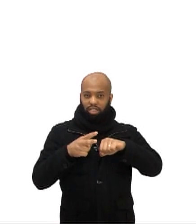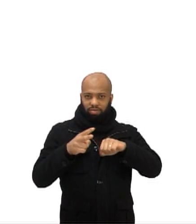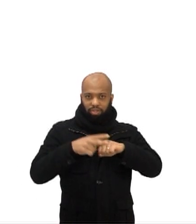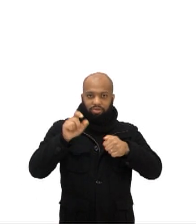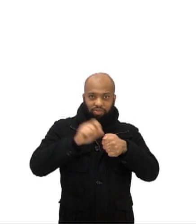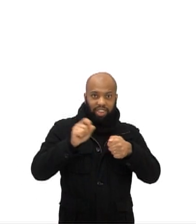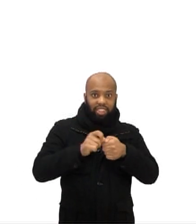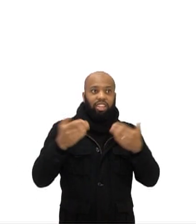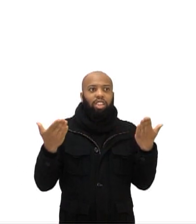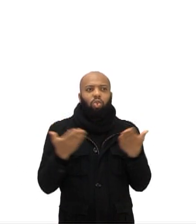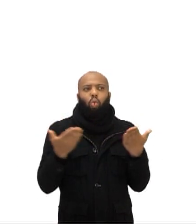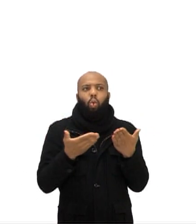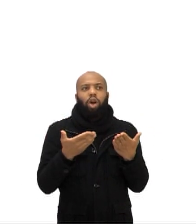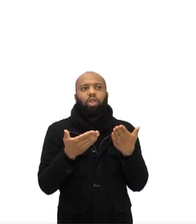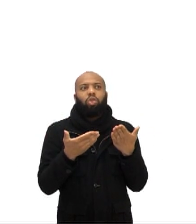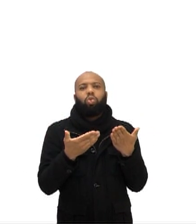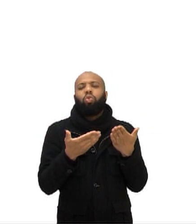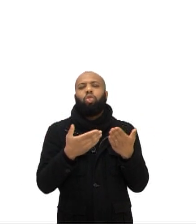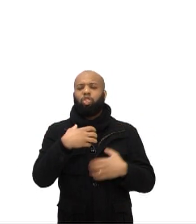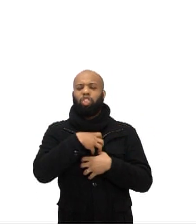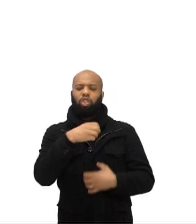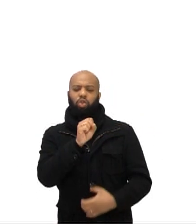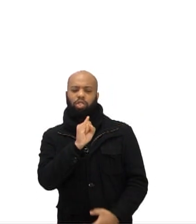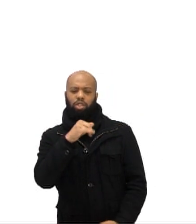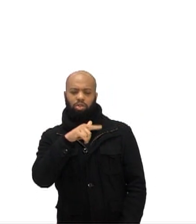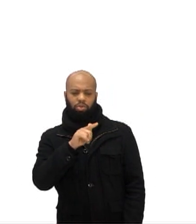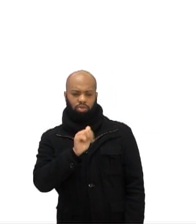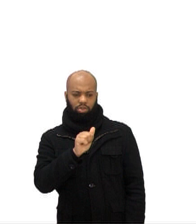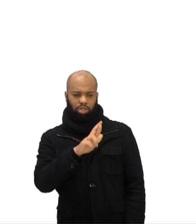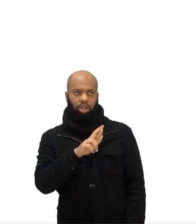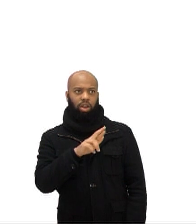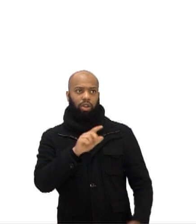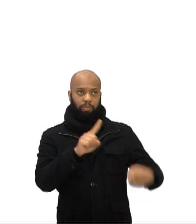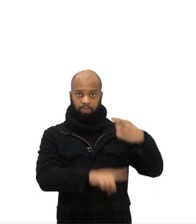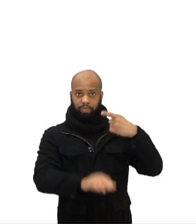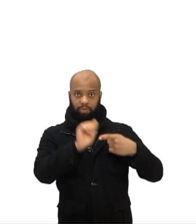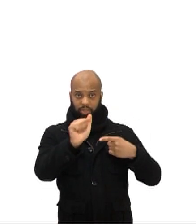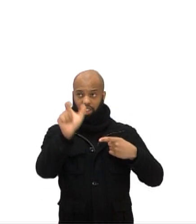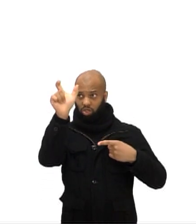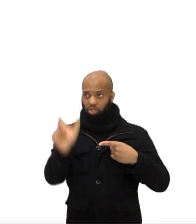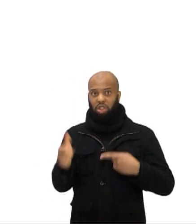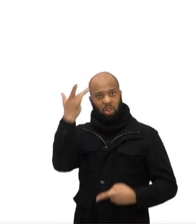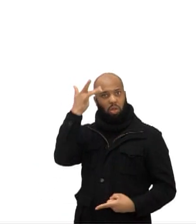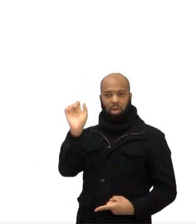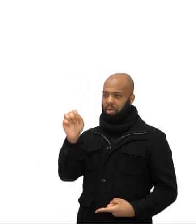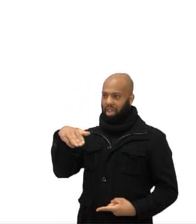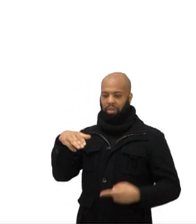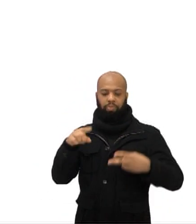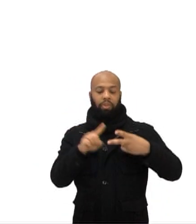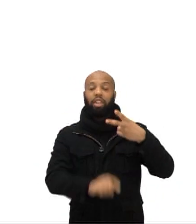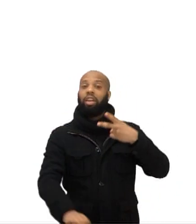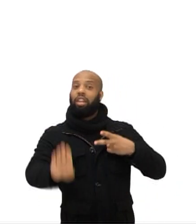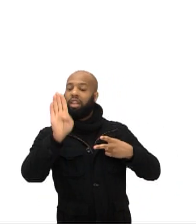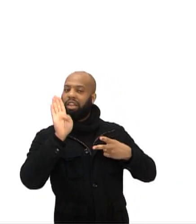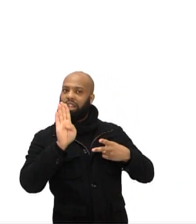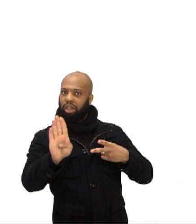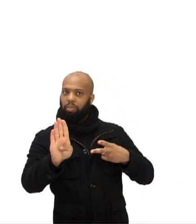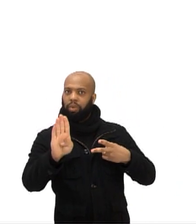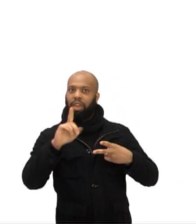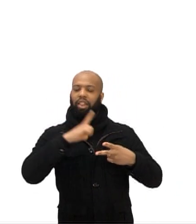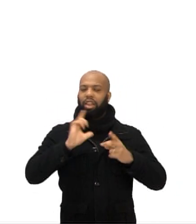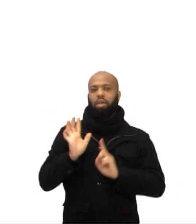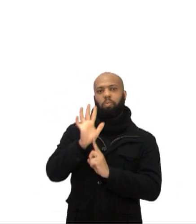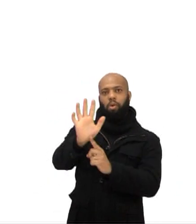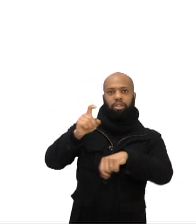ficará no singular quando? Letra A, o sujeito for indeterminado. Letra B,